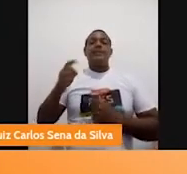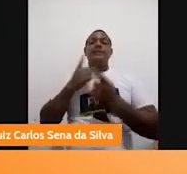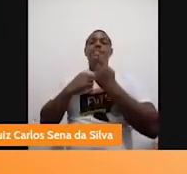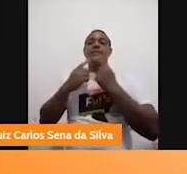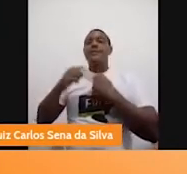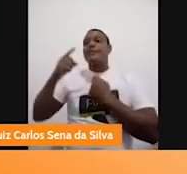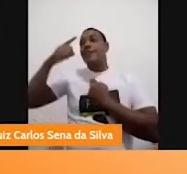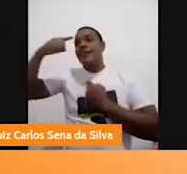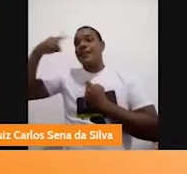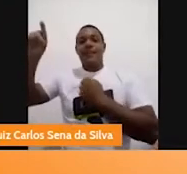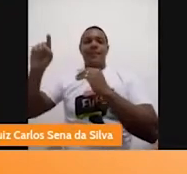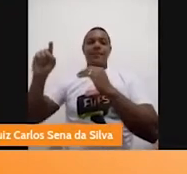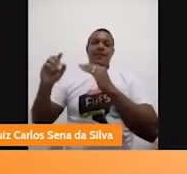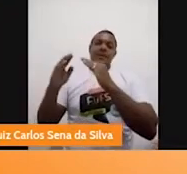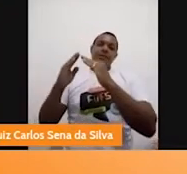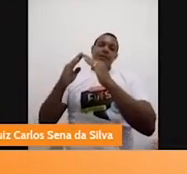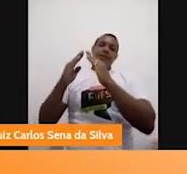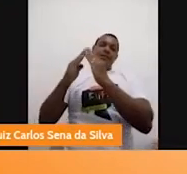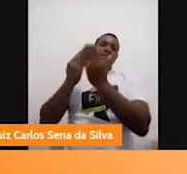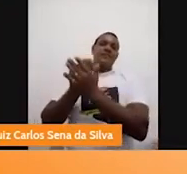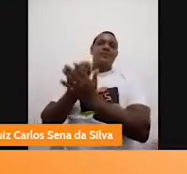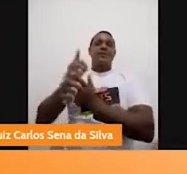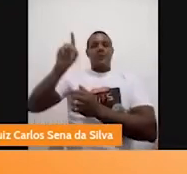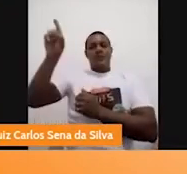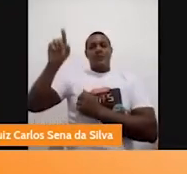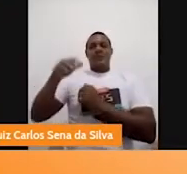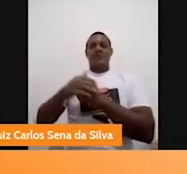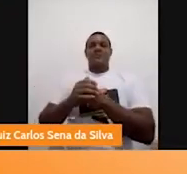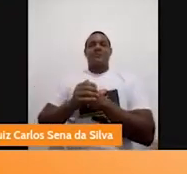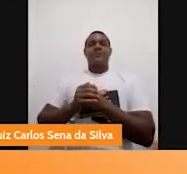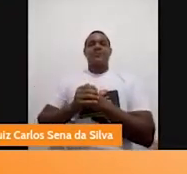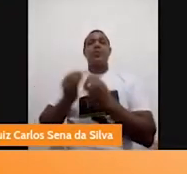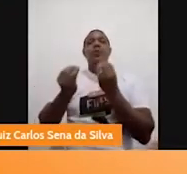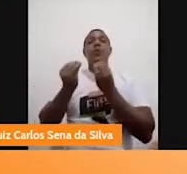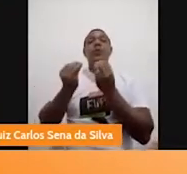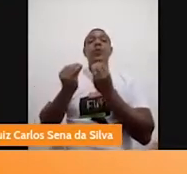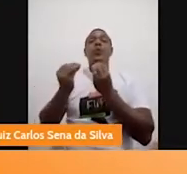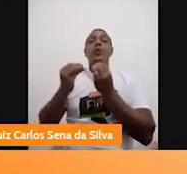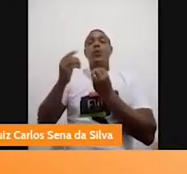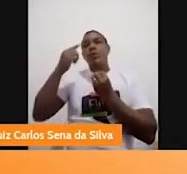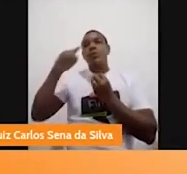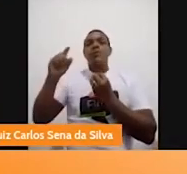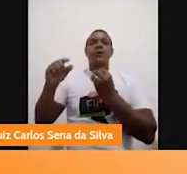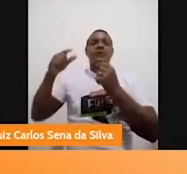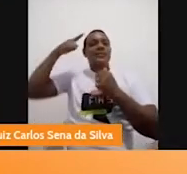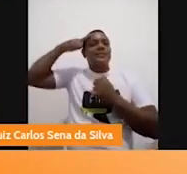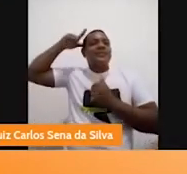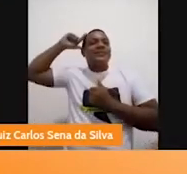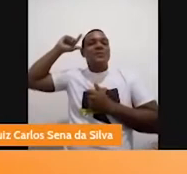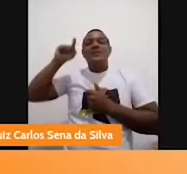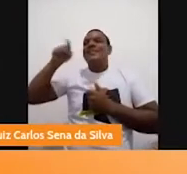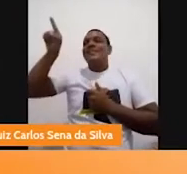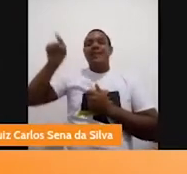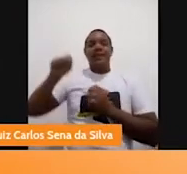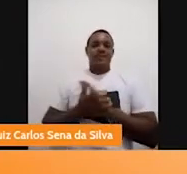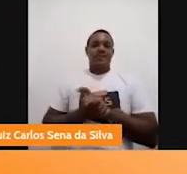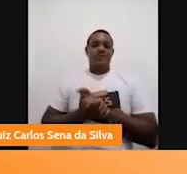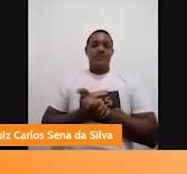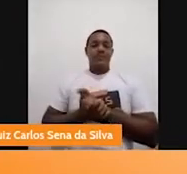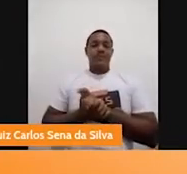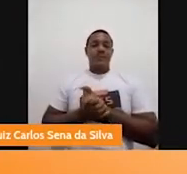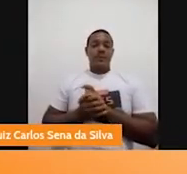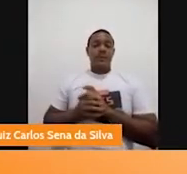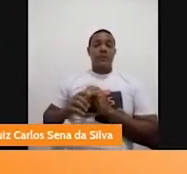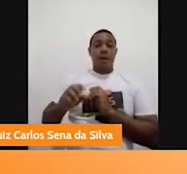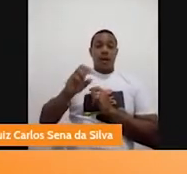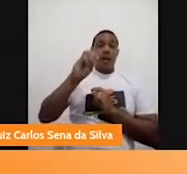que querem delícia. Essa princesa lá na escola. Que legal. Olha só. Ah, já quero agradecer, então. Ó, no próprio